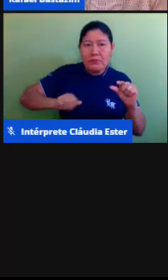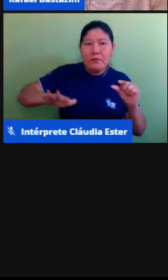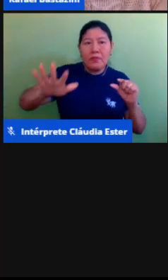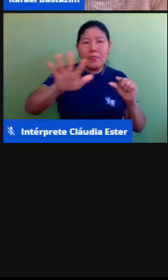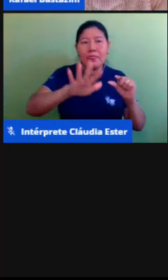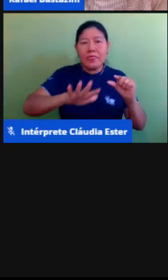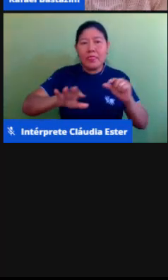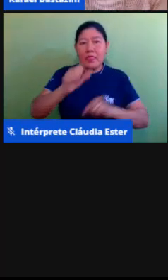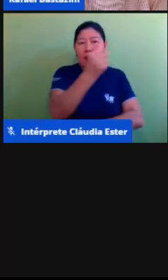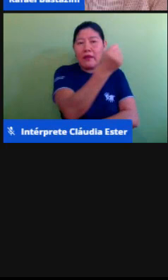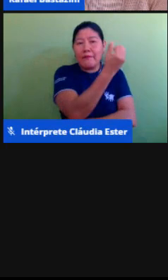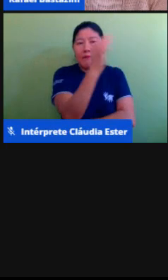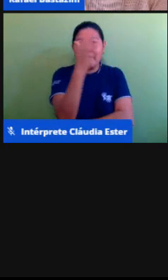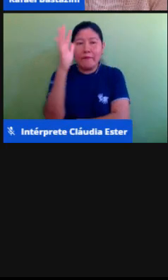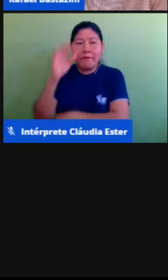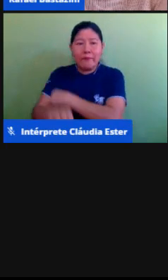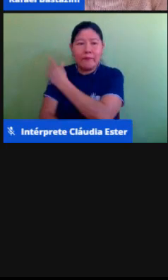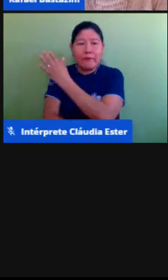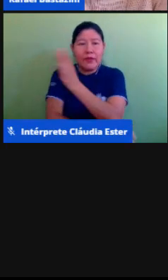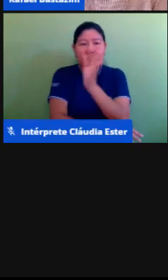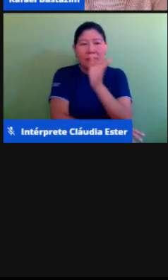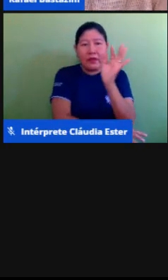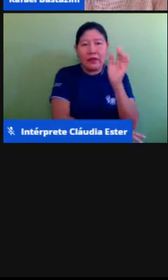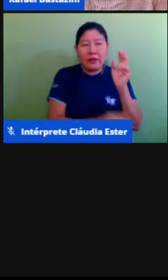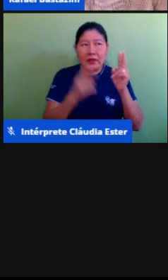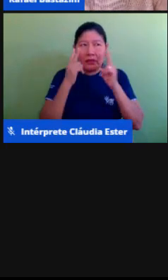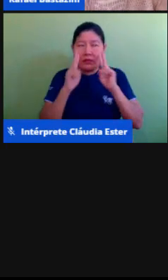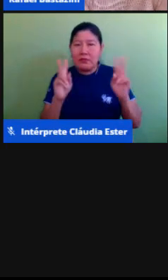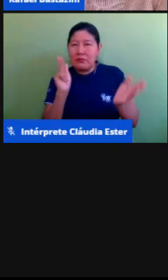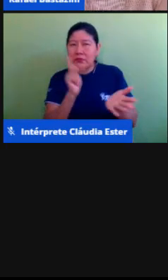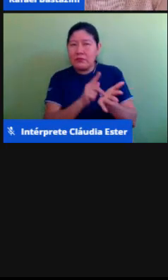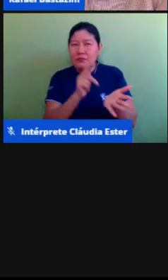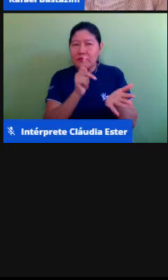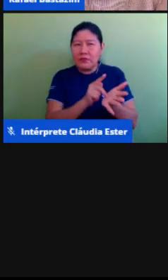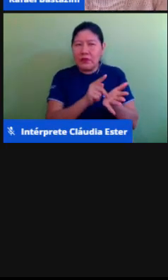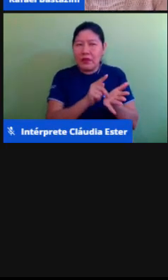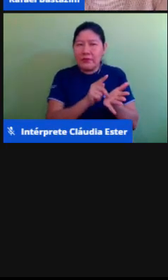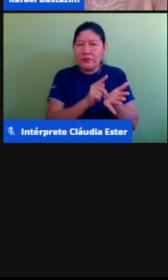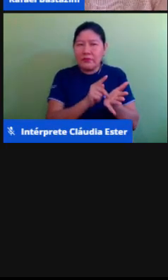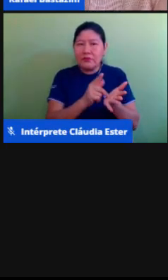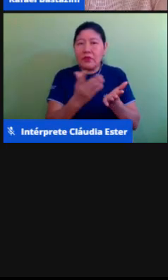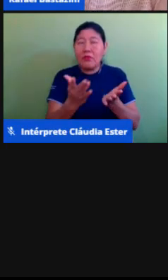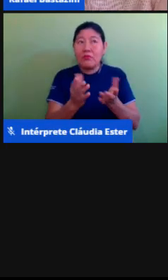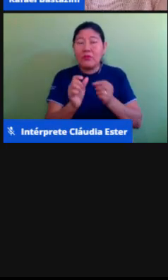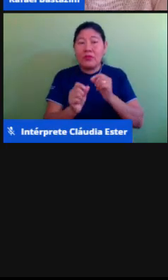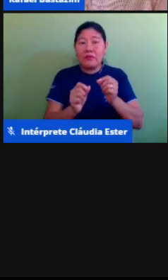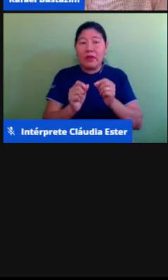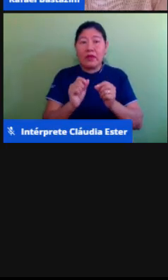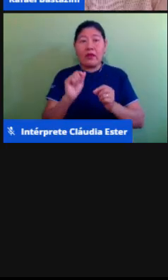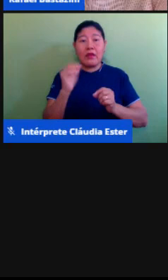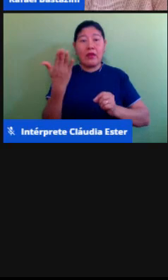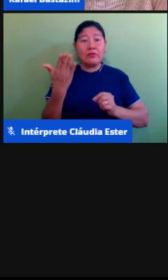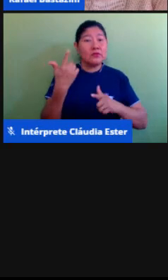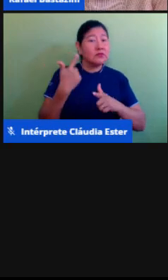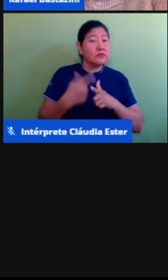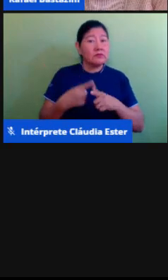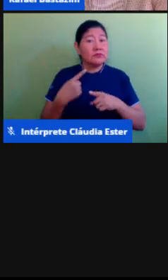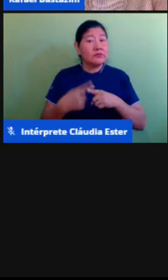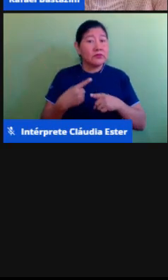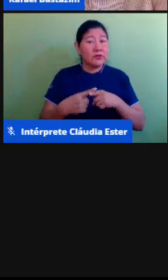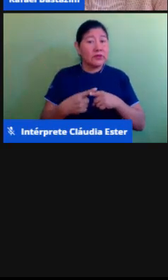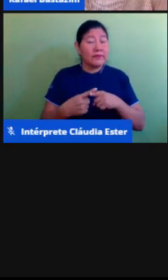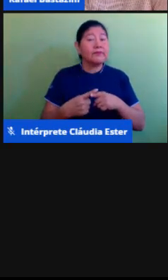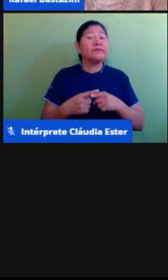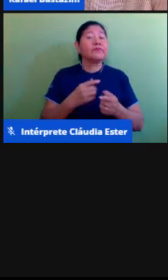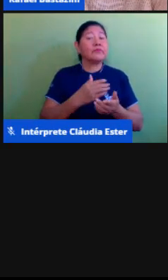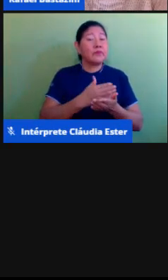enquanto conceito explicativo da realidade. Isso vai ocorrer, sobretudo, porque é um período de